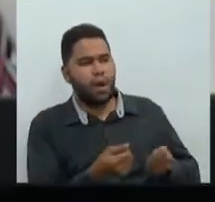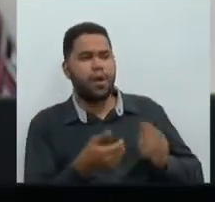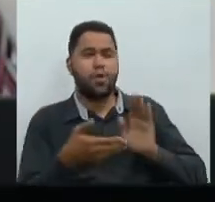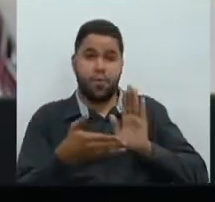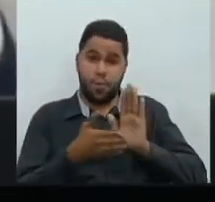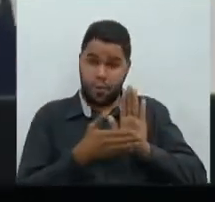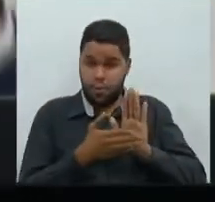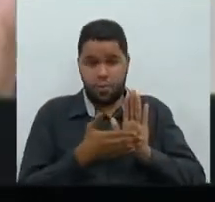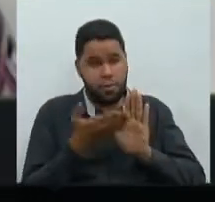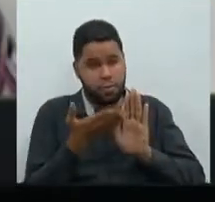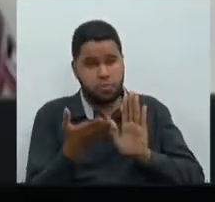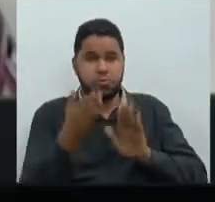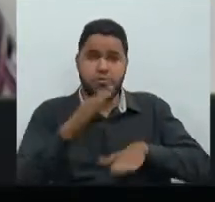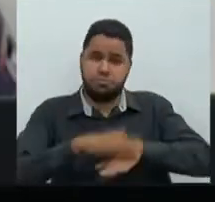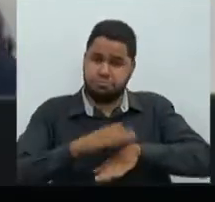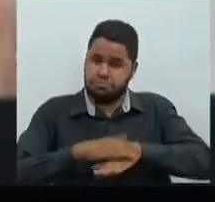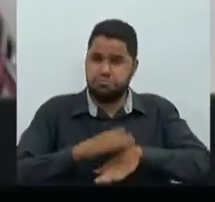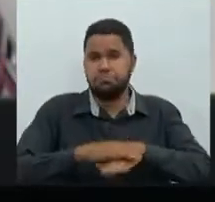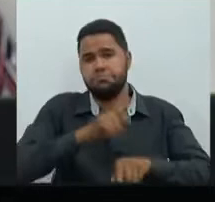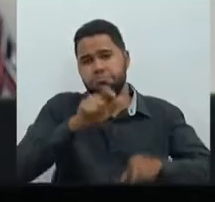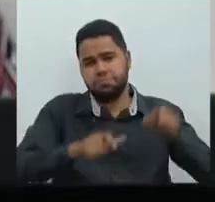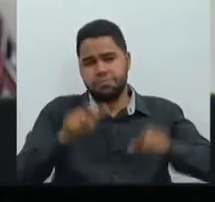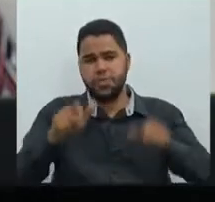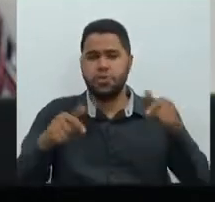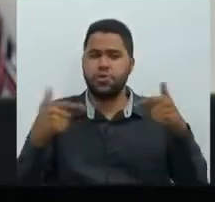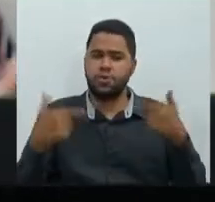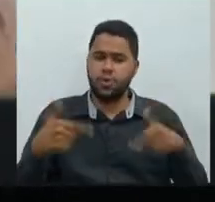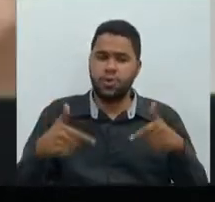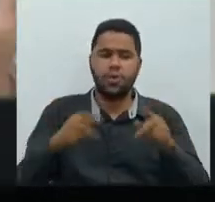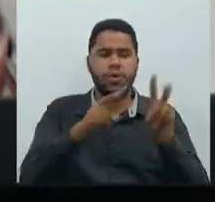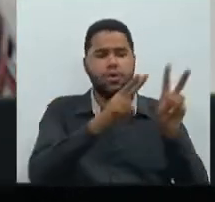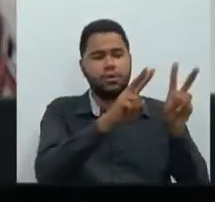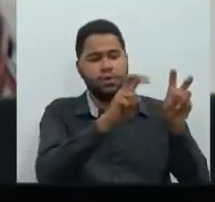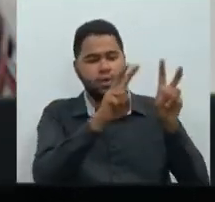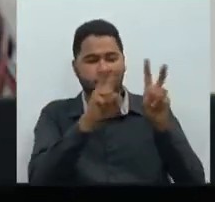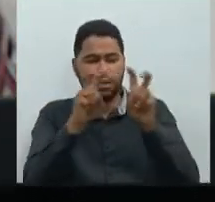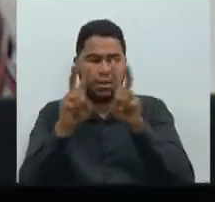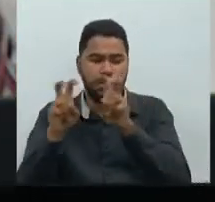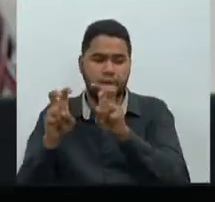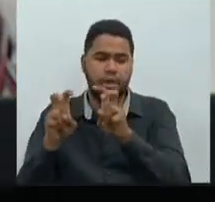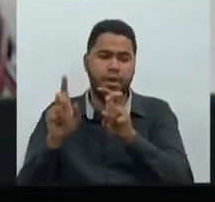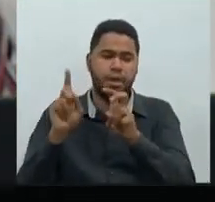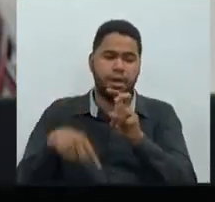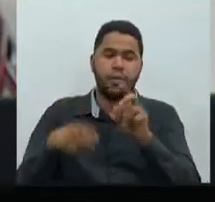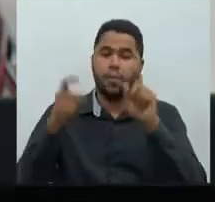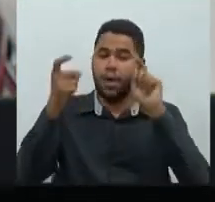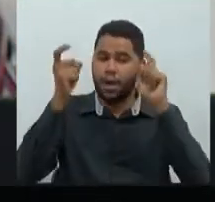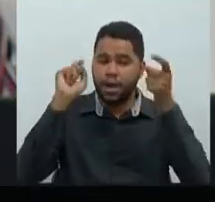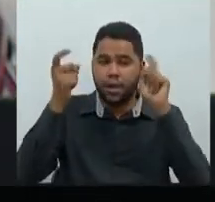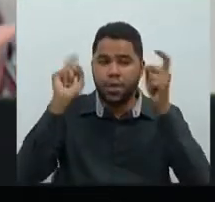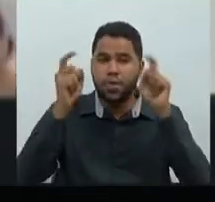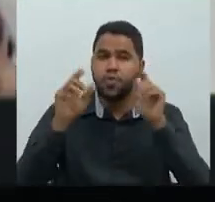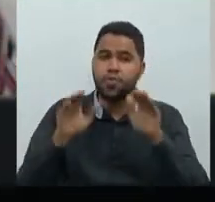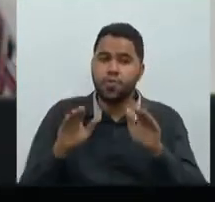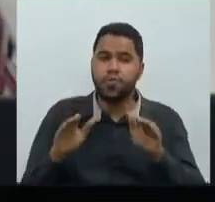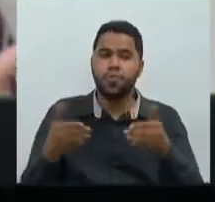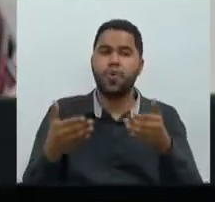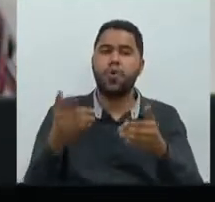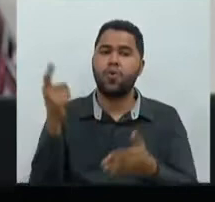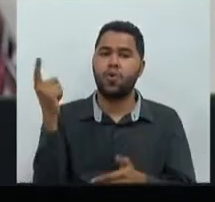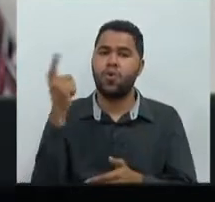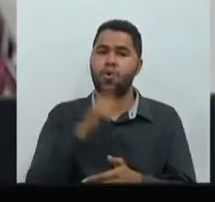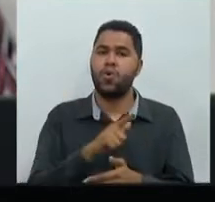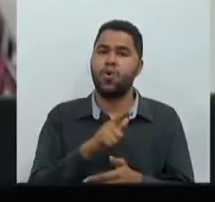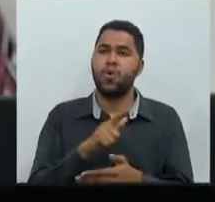por vocês, por pessoas que participaram, que trouxeram seus temas, e fizemos uma reunião específica nessa comissão para fechar